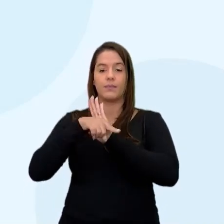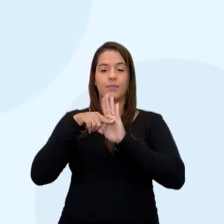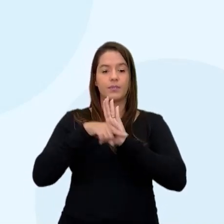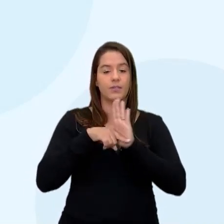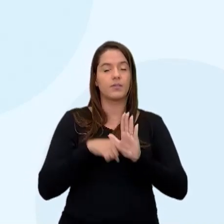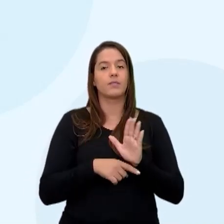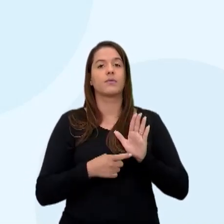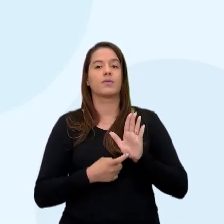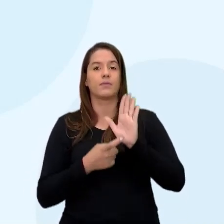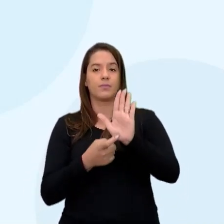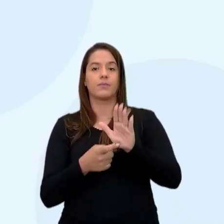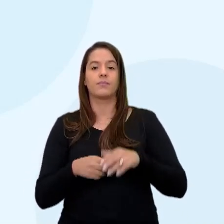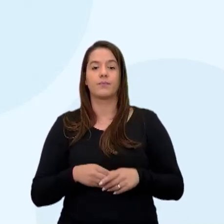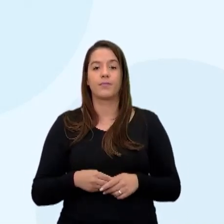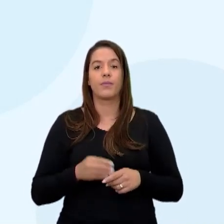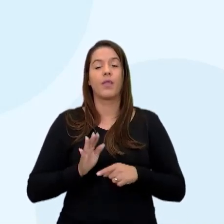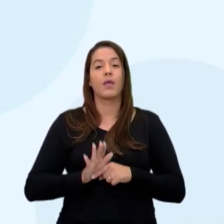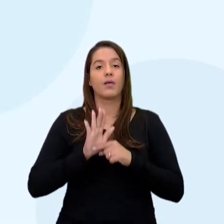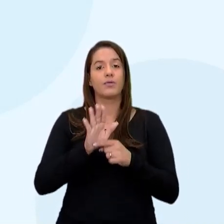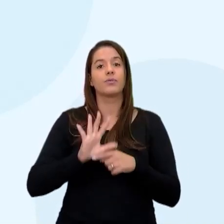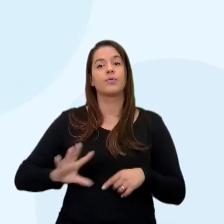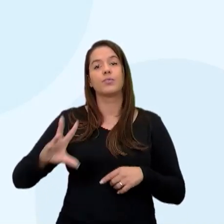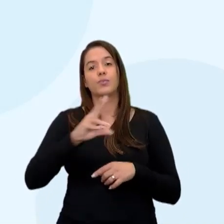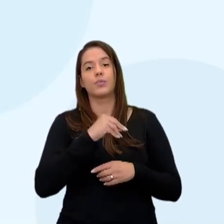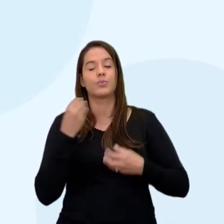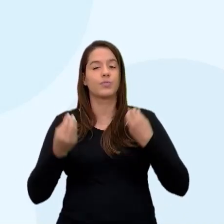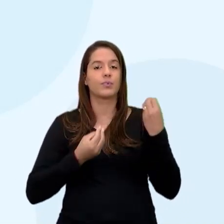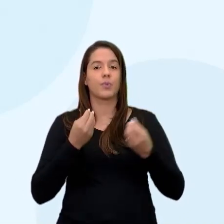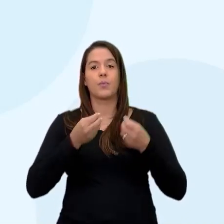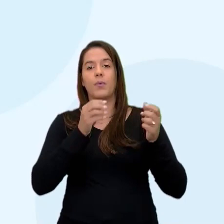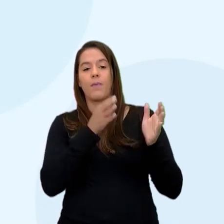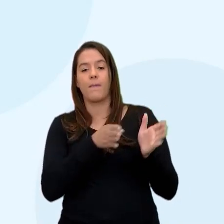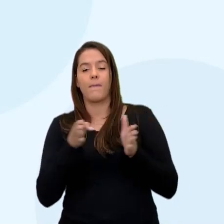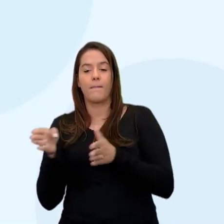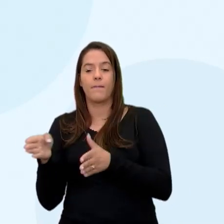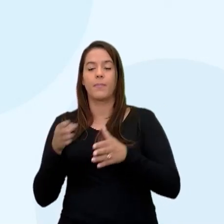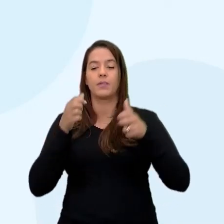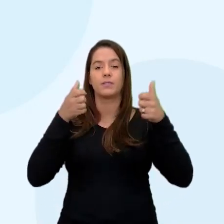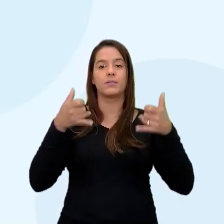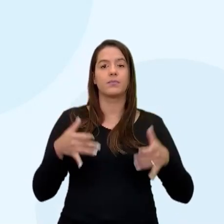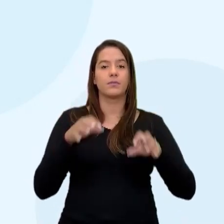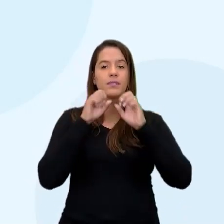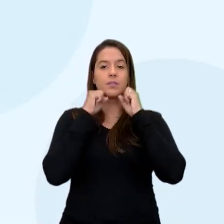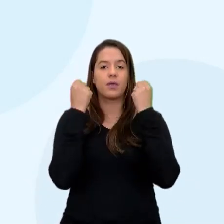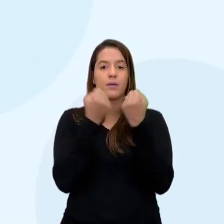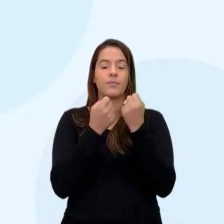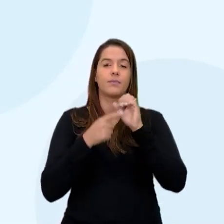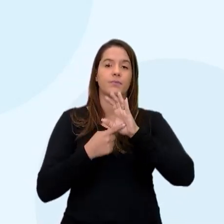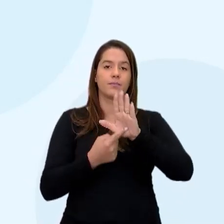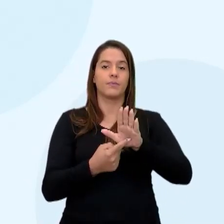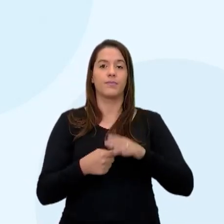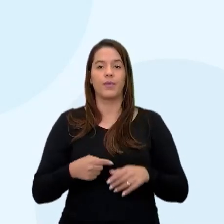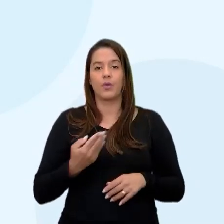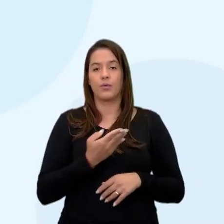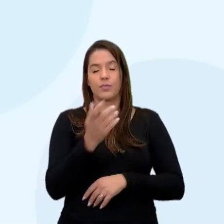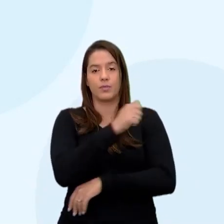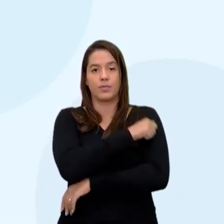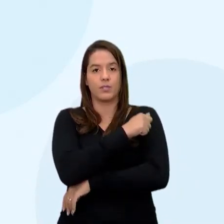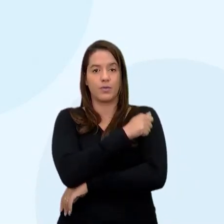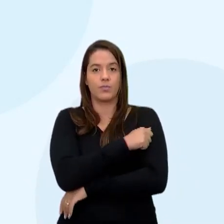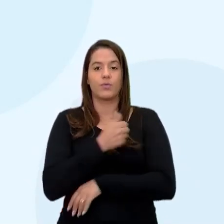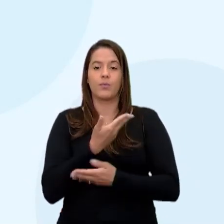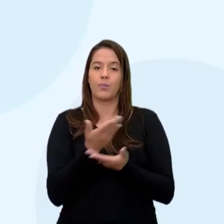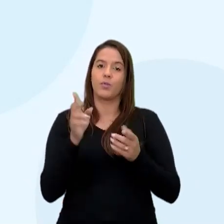e apresentação. Oriente como devem ser feitos os roteiros do seminário e sua apresentação. O estudante pode